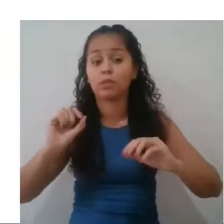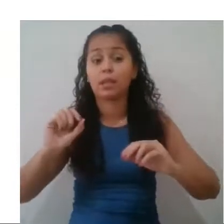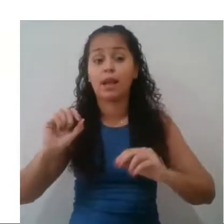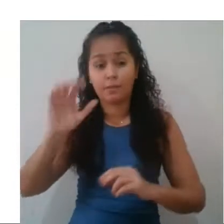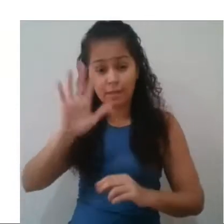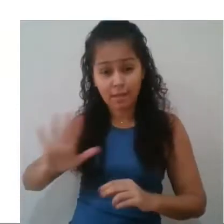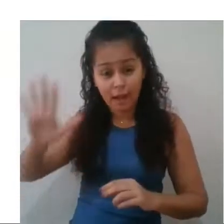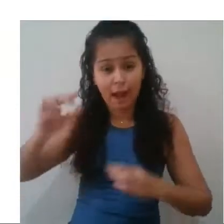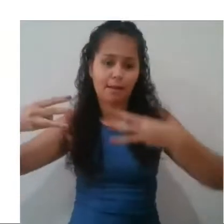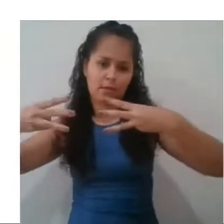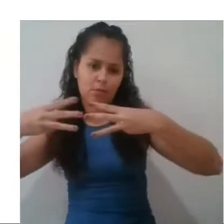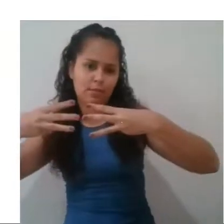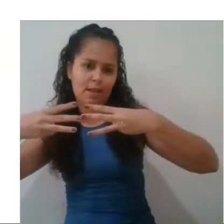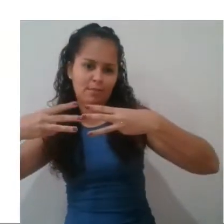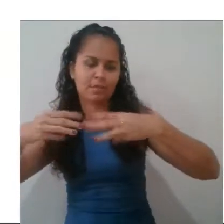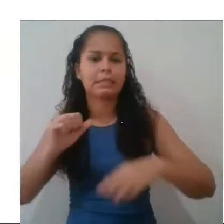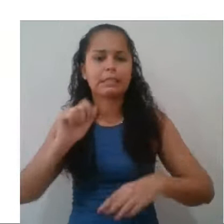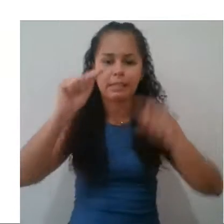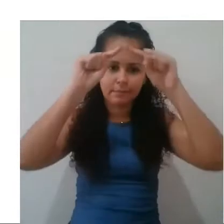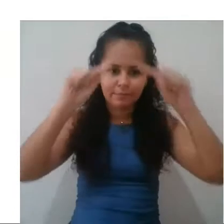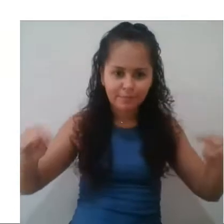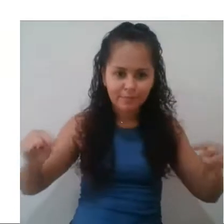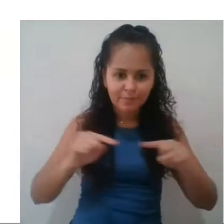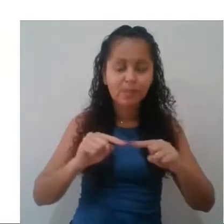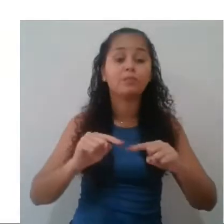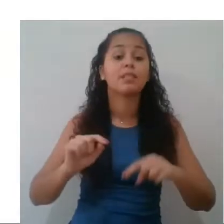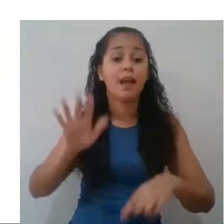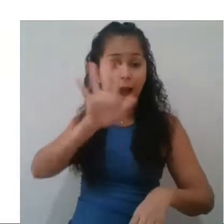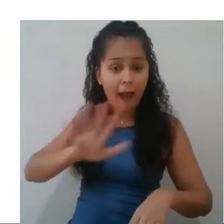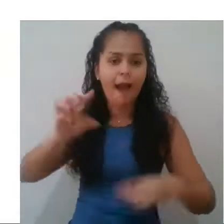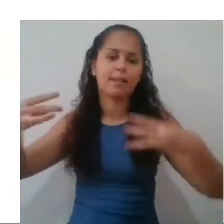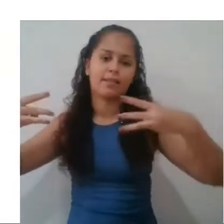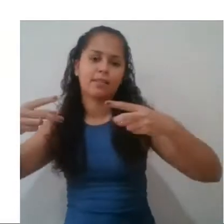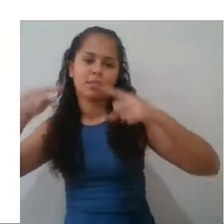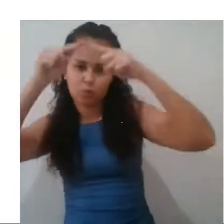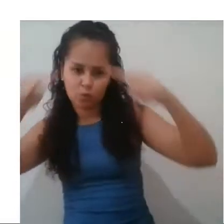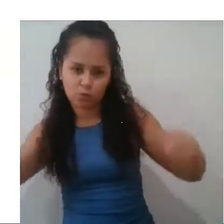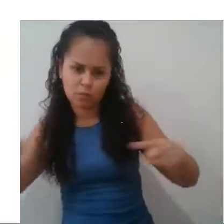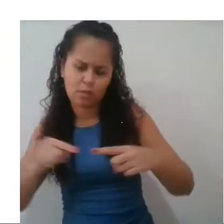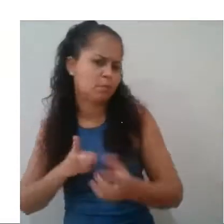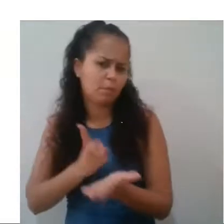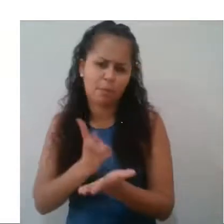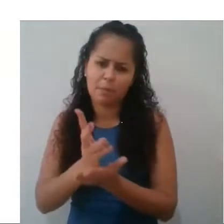a área de um hexágono. Se for um triângulo, será a área de um triângulo, e assim por diante.